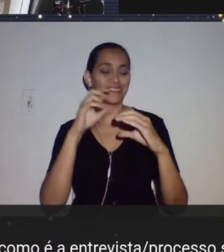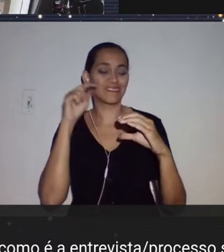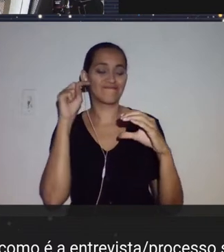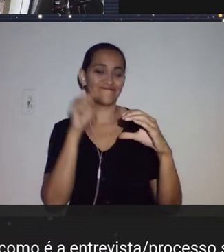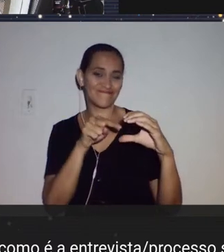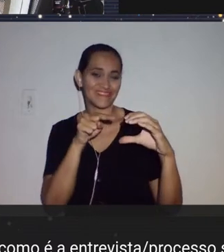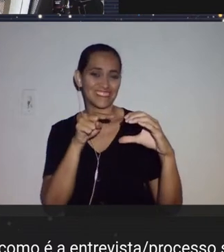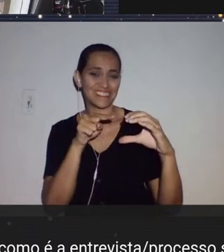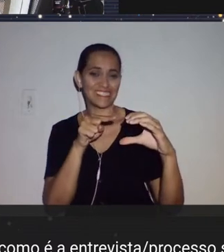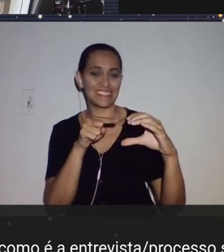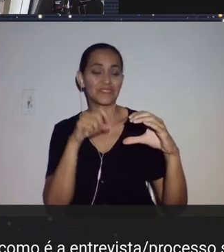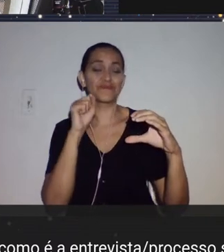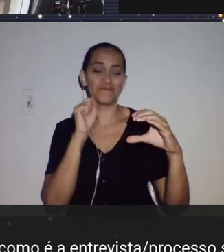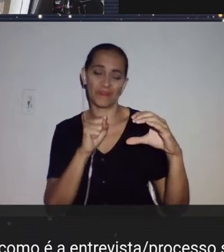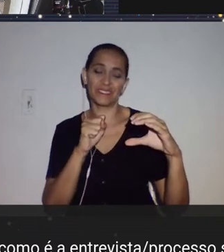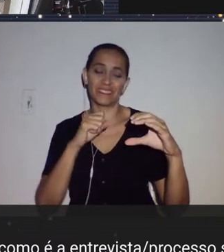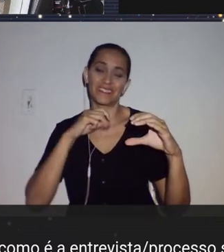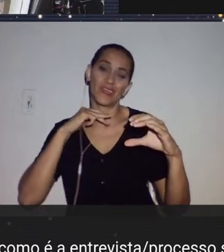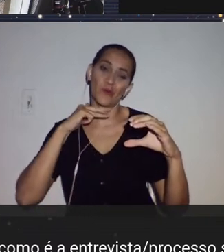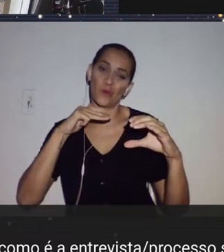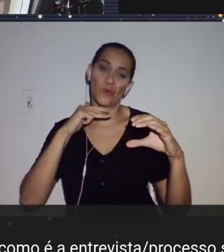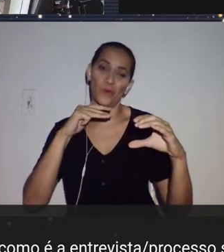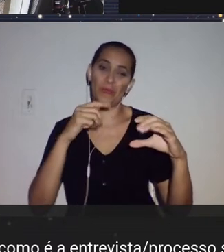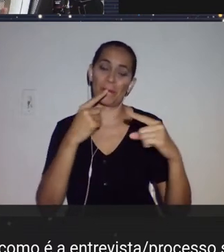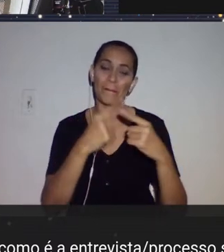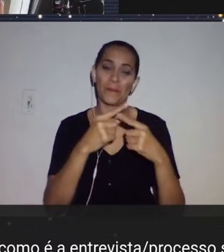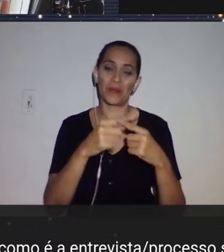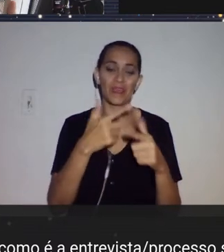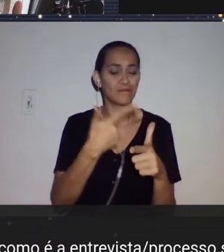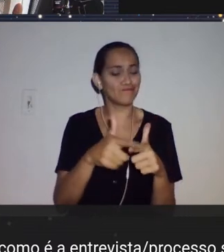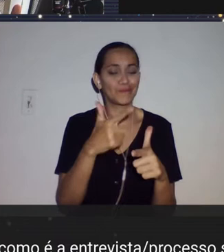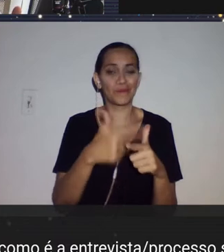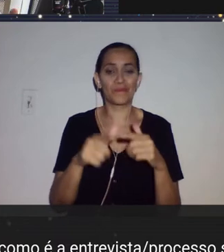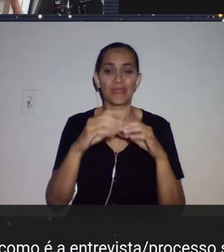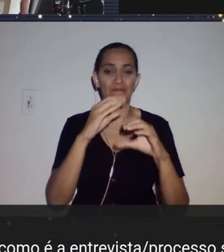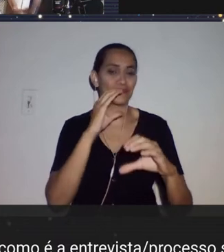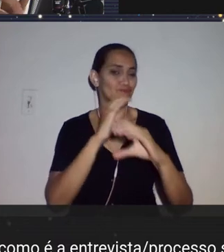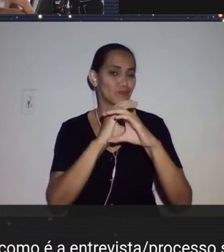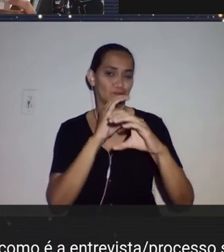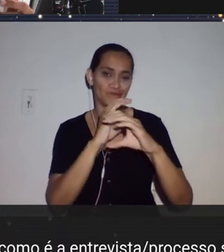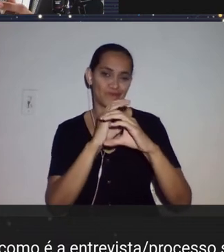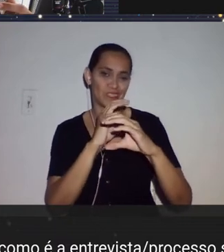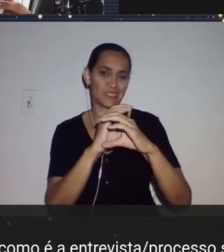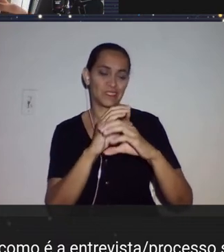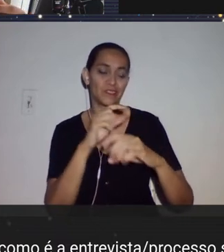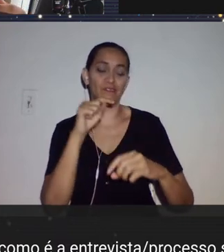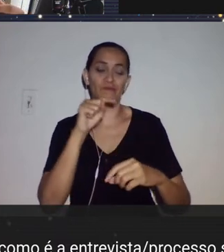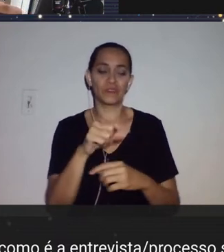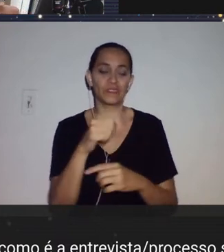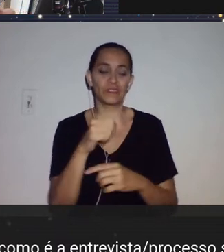na verdade, pode ser visto um problema de comunicação, já que você não soube muito bem, eu acho, explicar